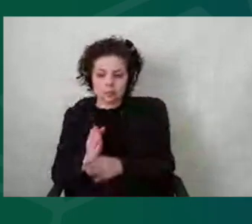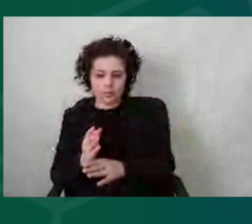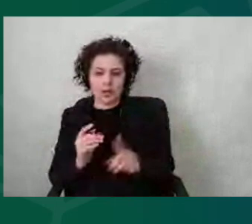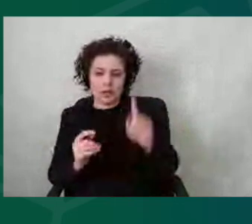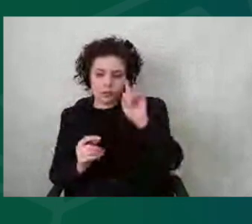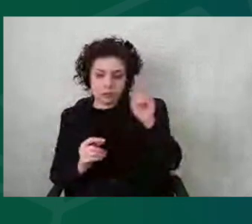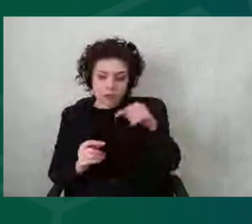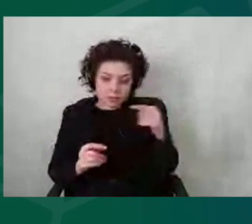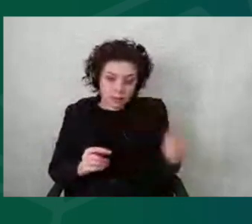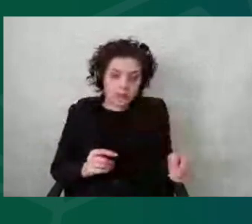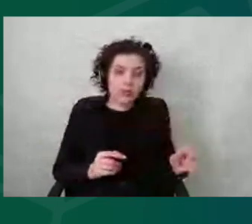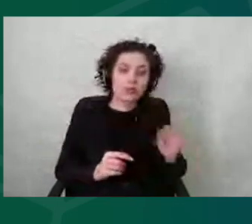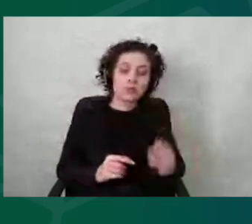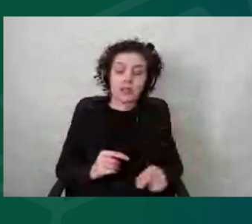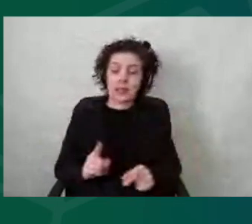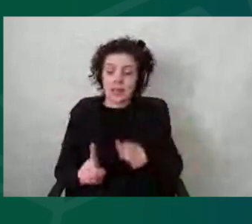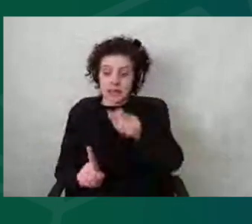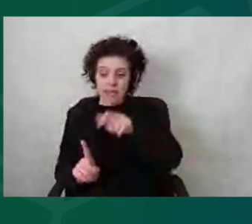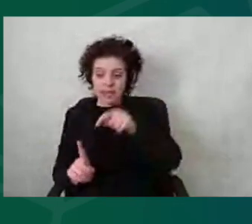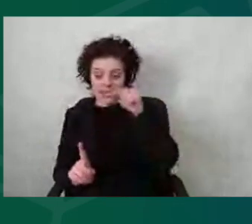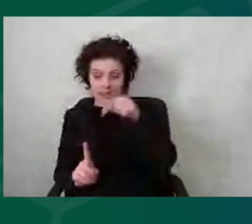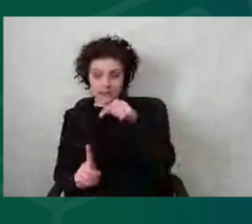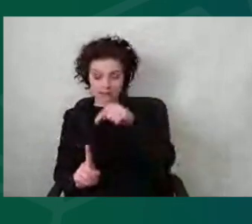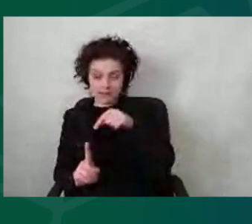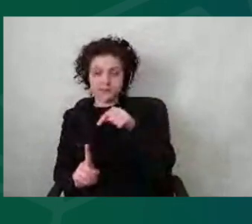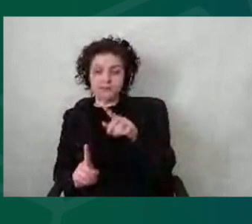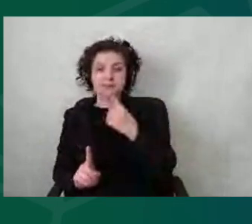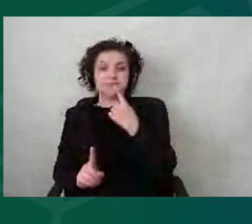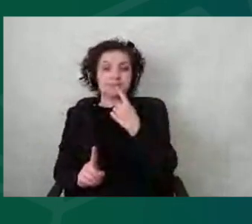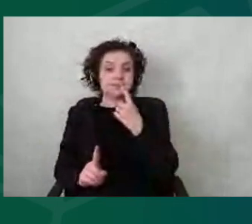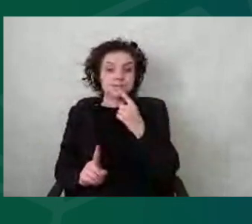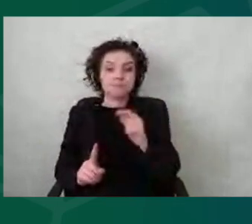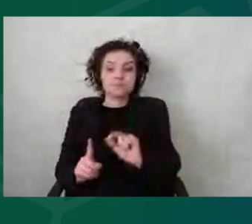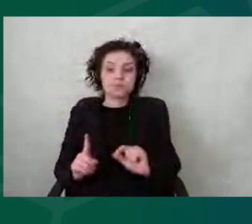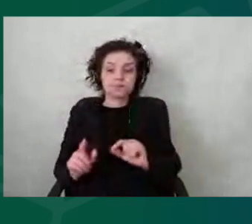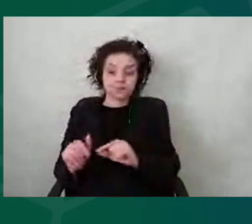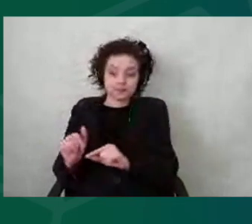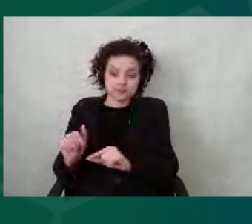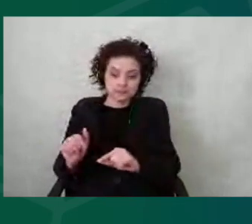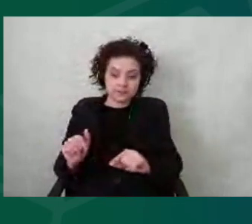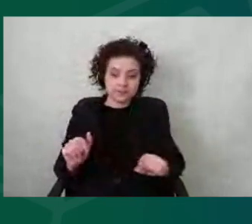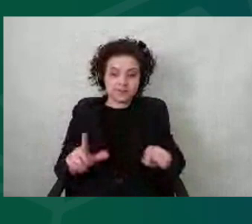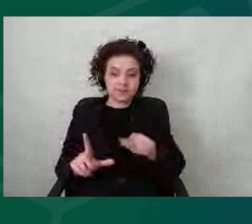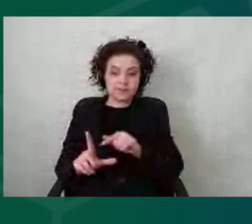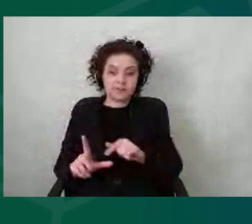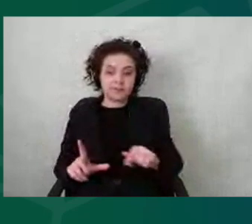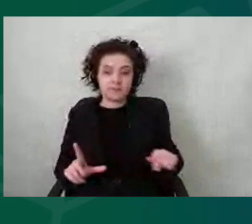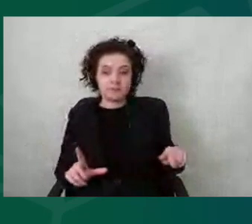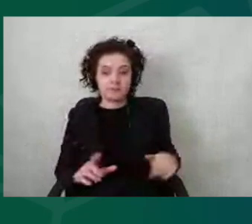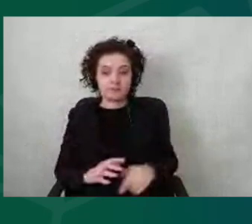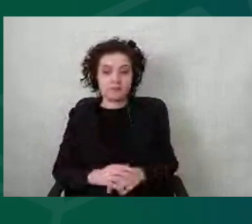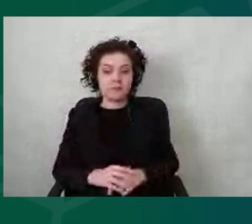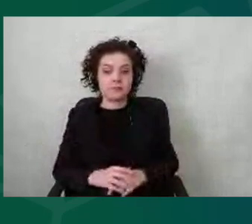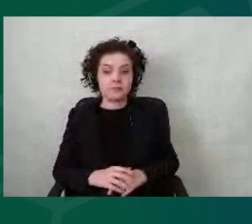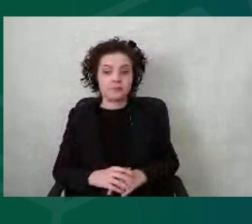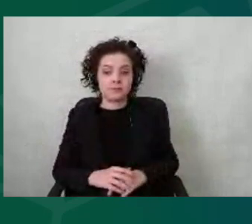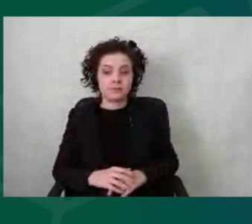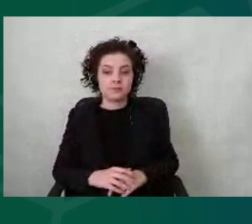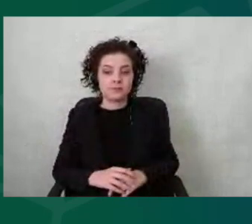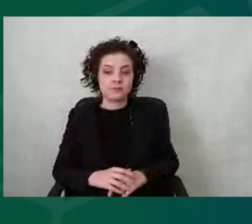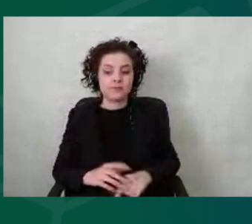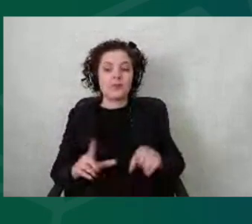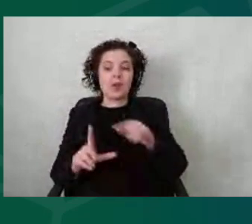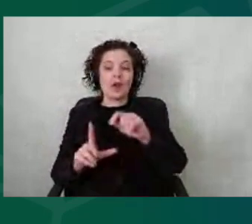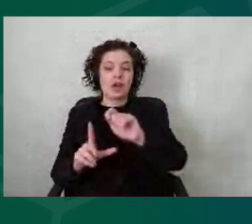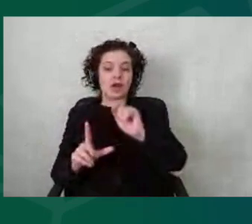paciente, na verdade, aqui no vermelho, tem os pacientes que não sobrevivem e no azul os que sobrevivem. Eles têm